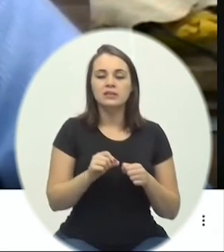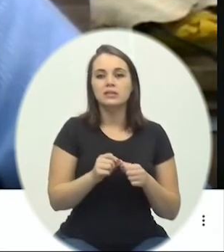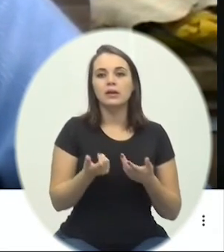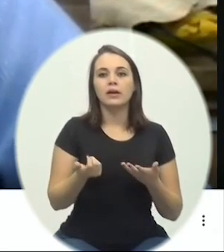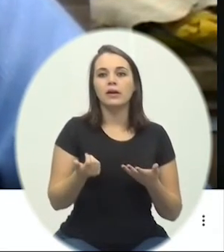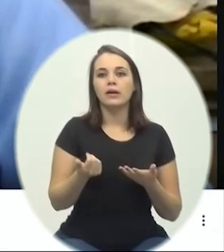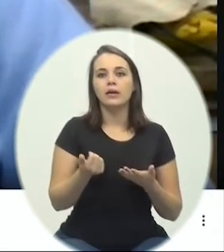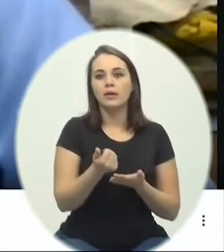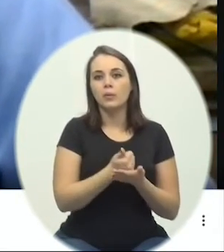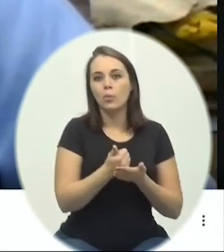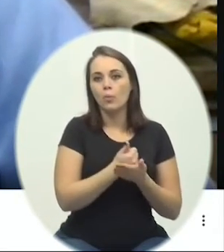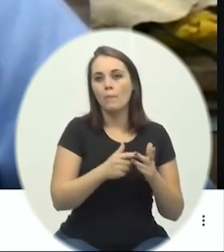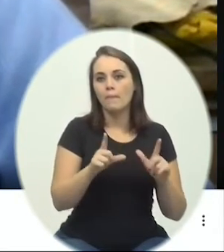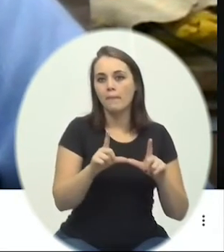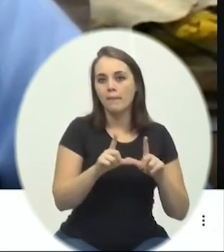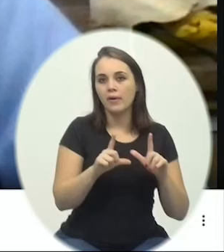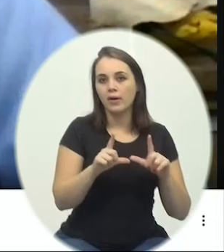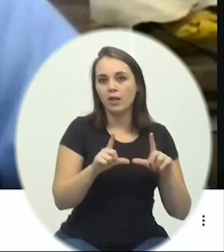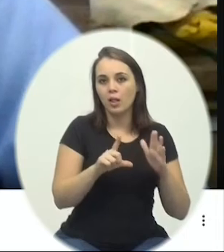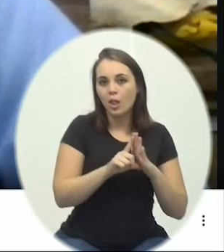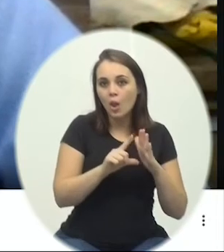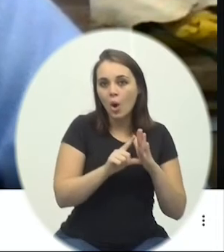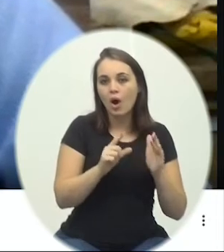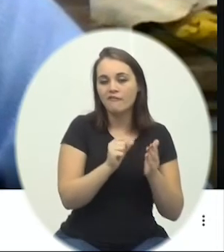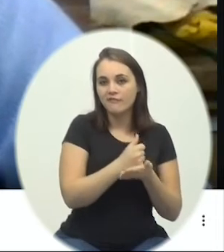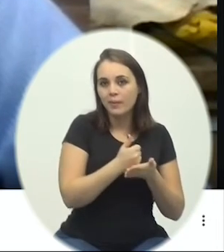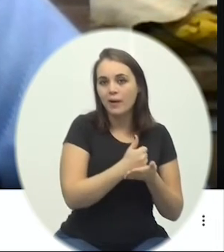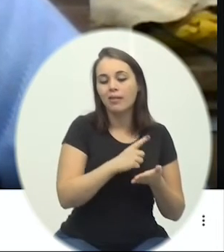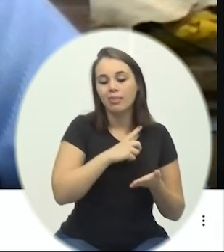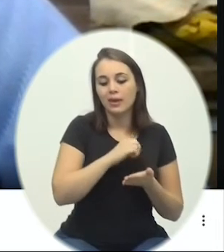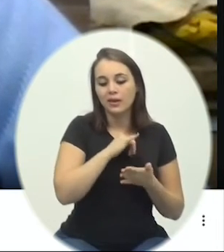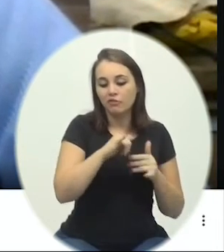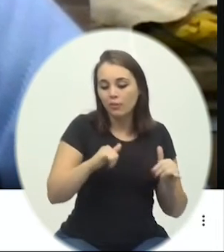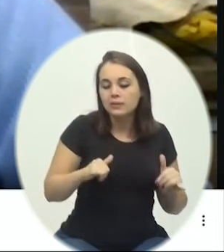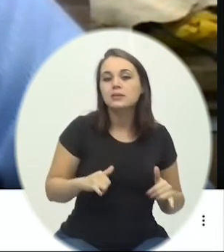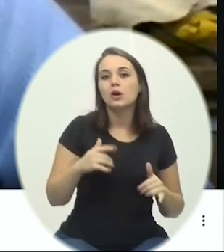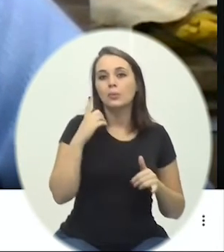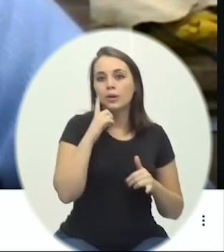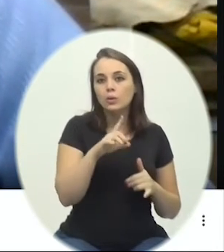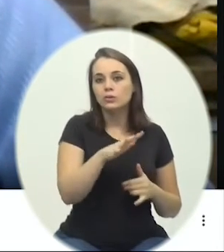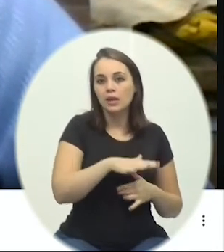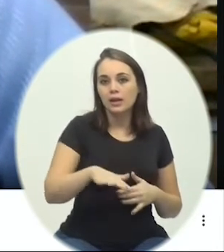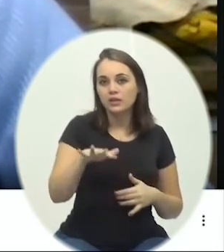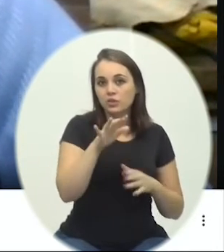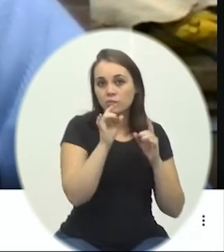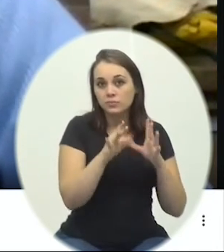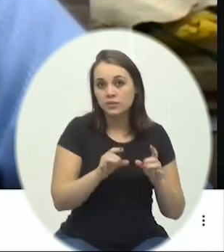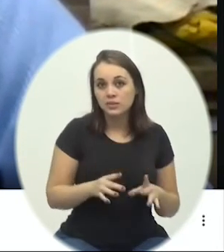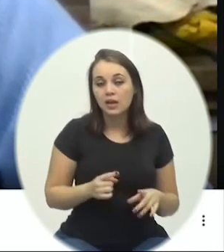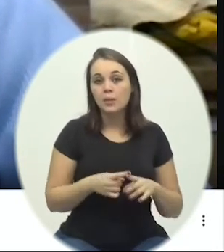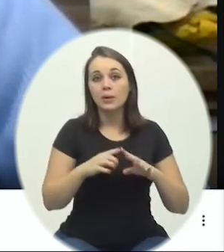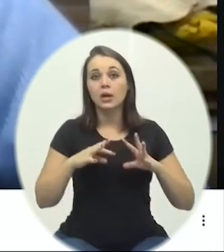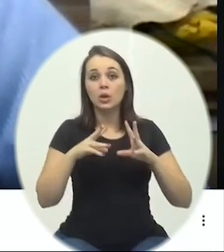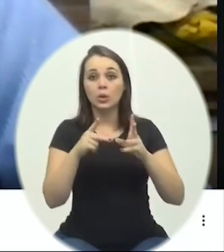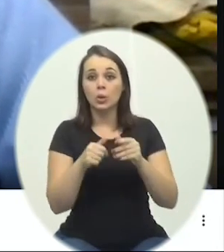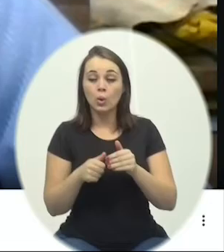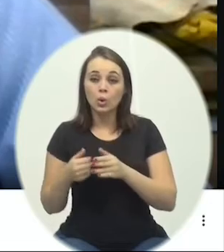Verdinho, você teria pela primeira vez os dados socioeconômicos da região do Verdinho. Porque todos